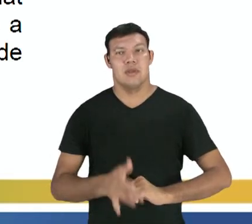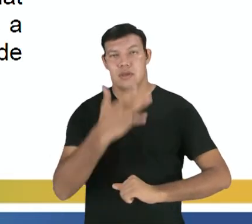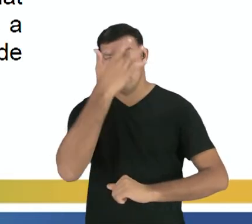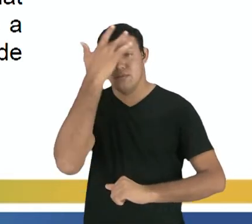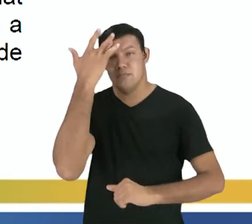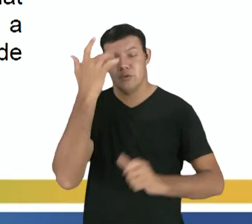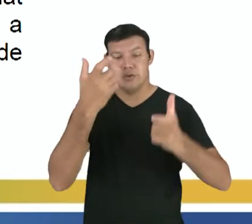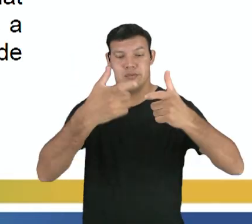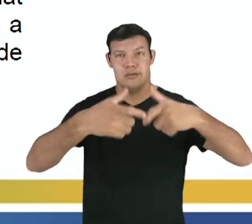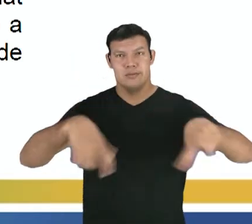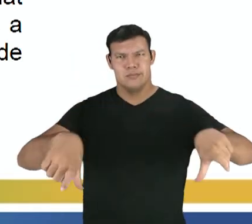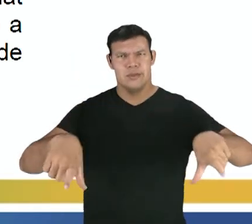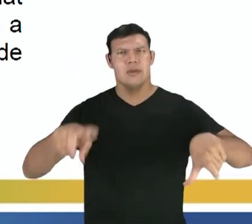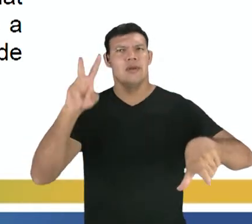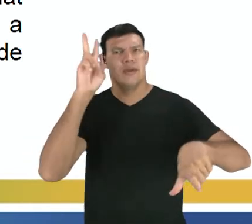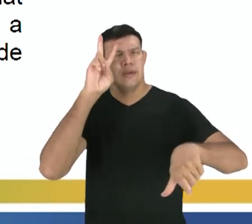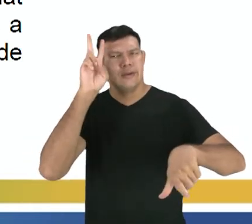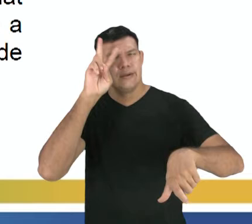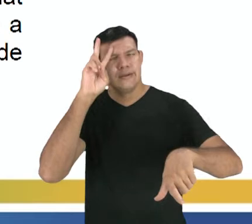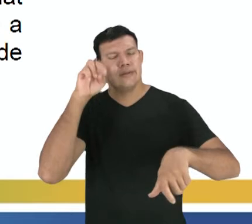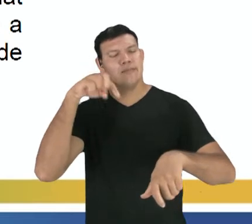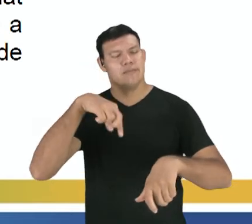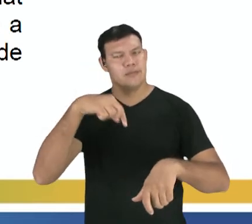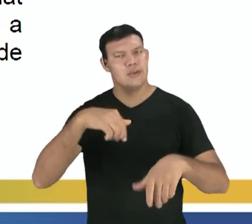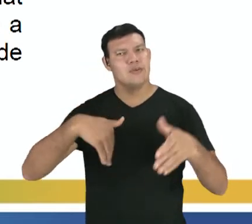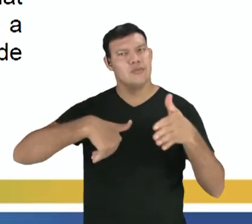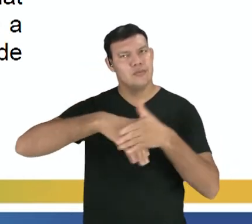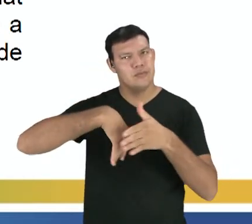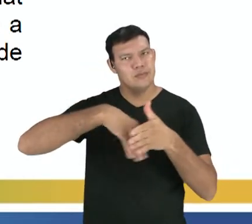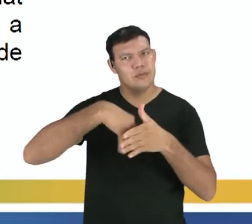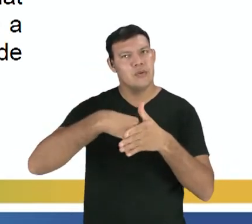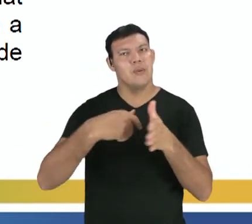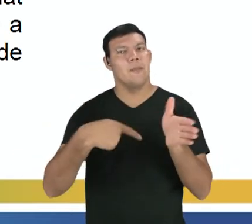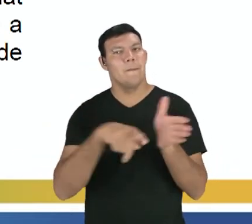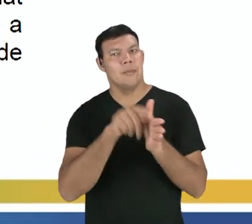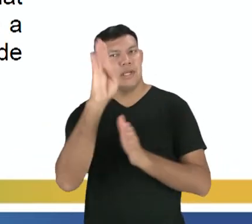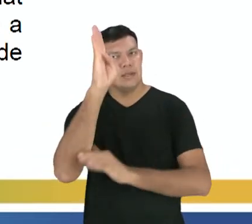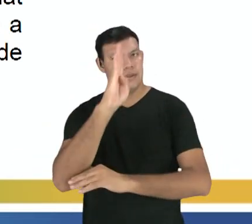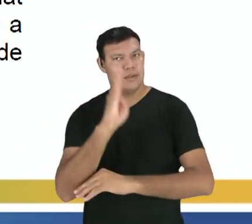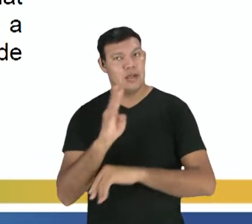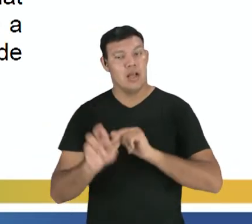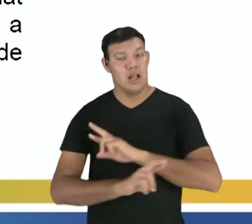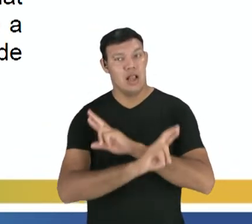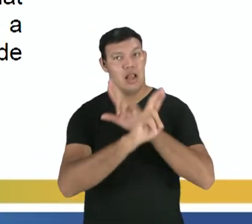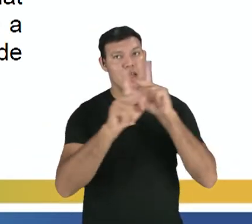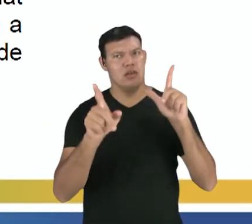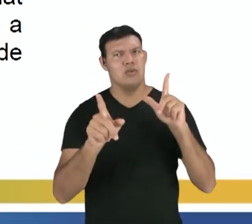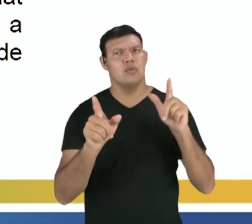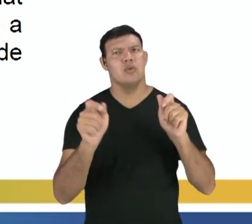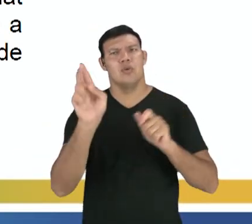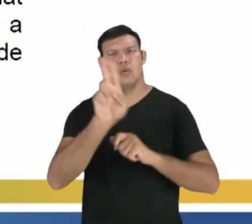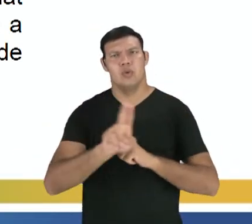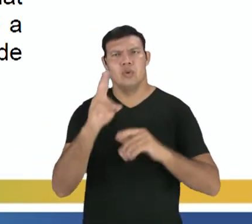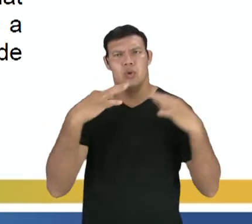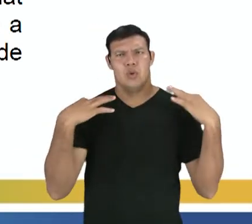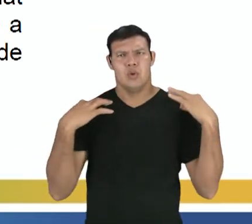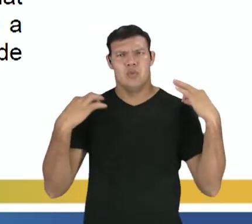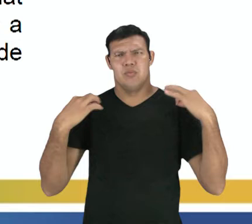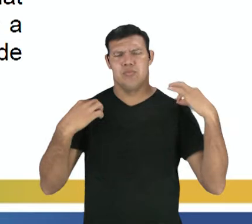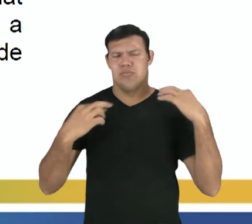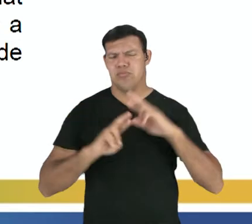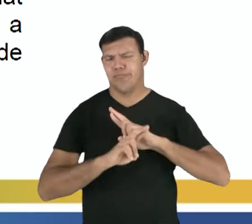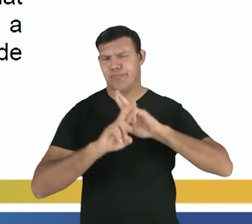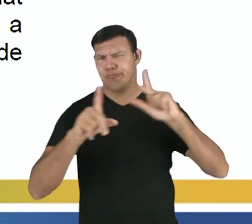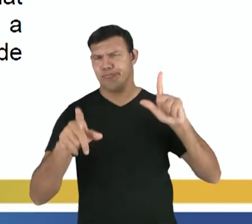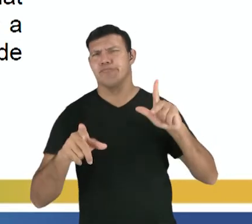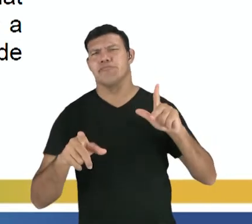em um campo que lembra um pouco o nosso futebol brasileiro. A diferença é que eles usam uniformes, né, bem diferentes do